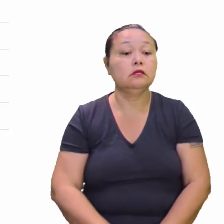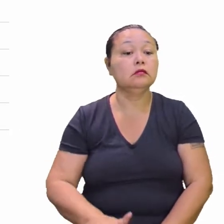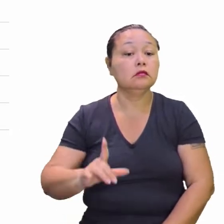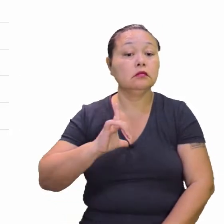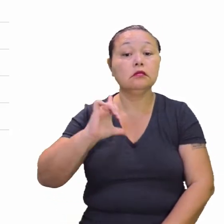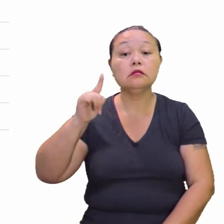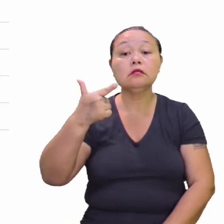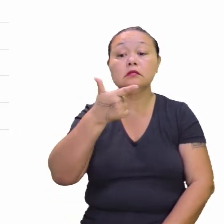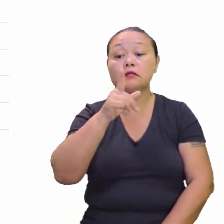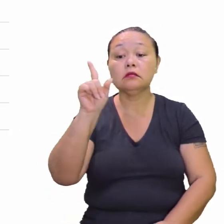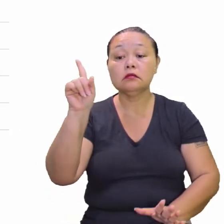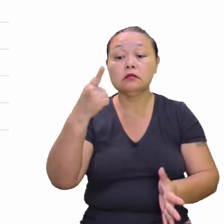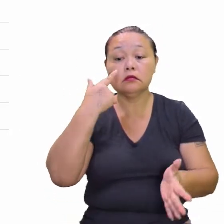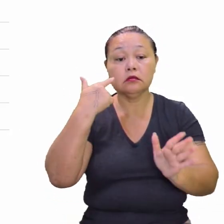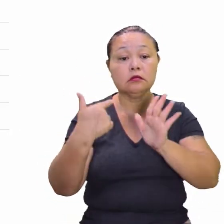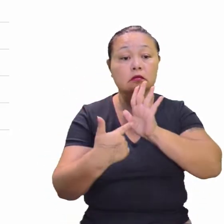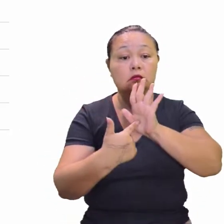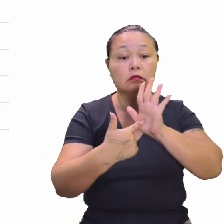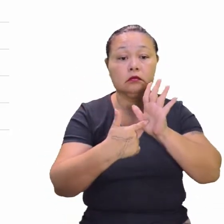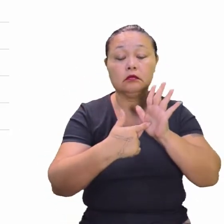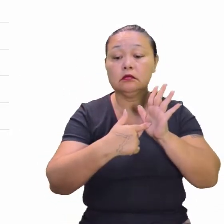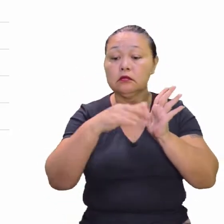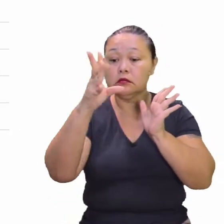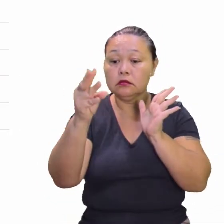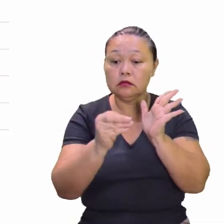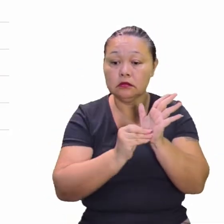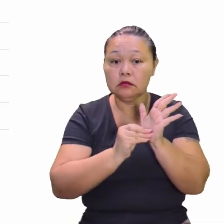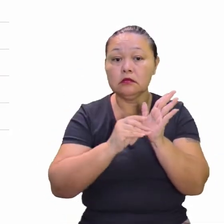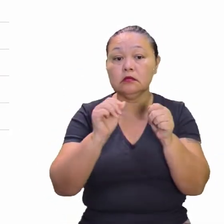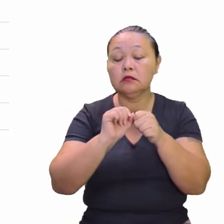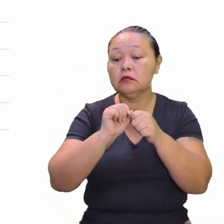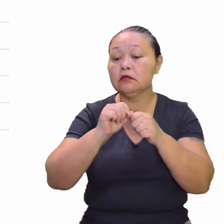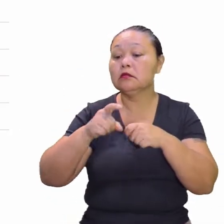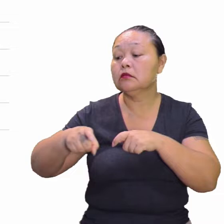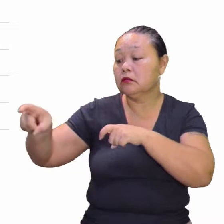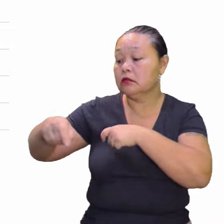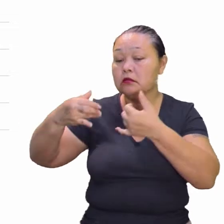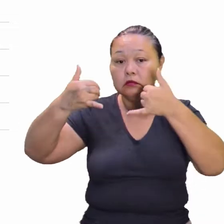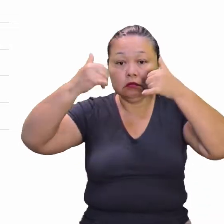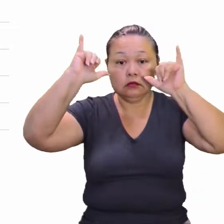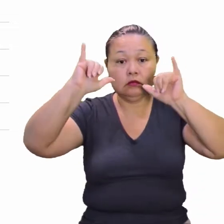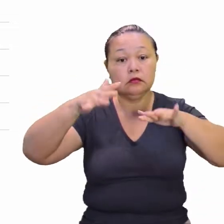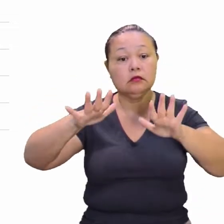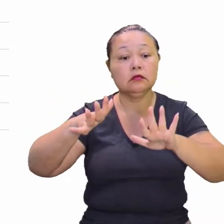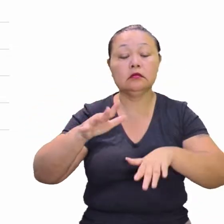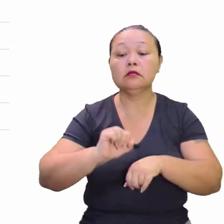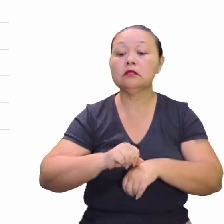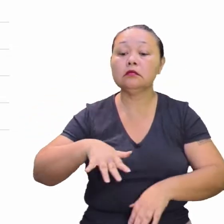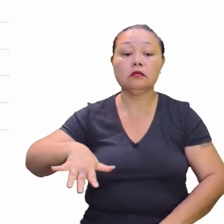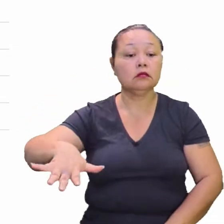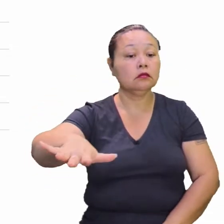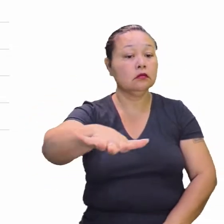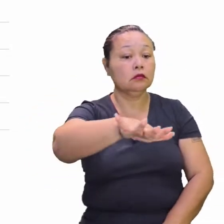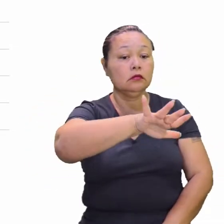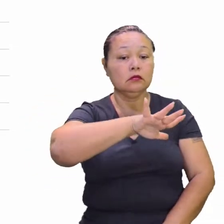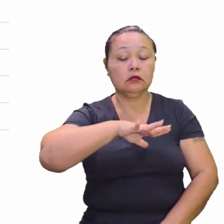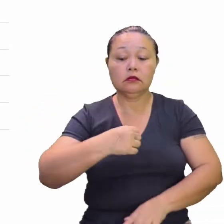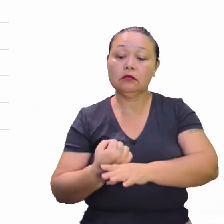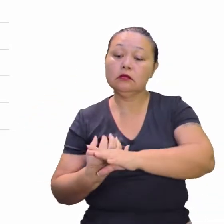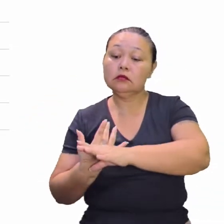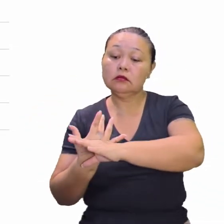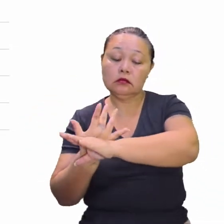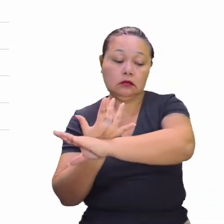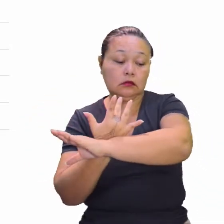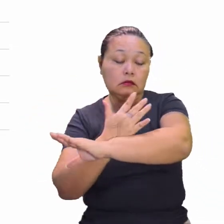Aí nós temos outro gráfico para vocês aqui dos censos agropecuários de Rondônia, com áreas de pastagens